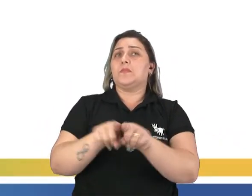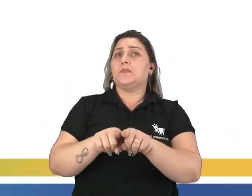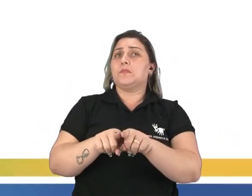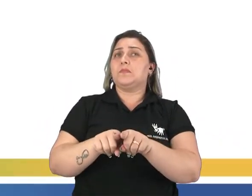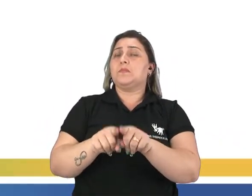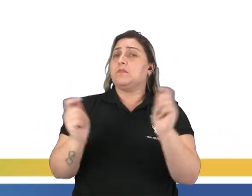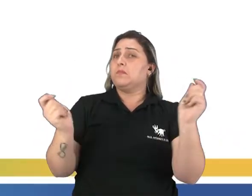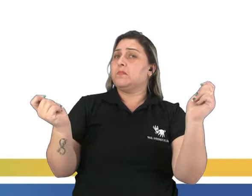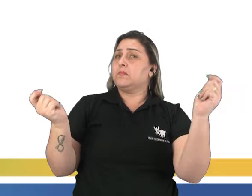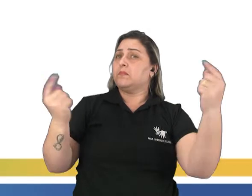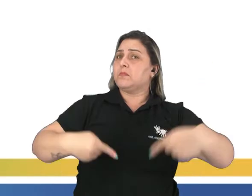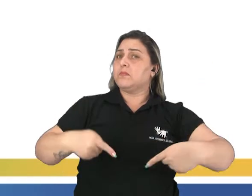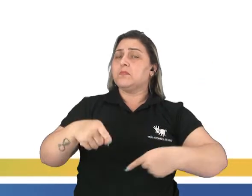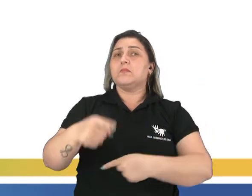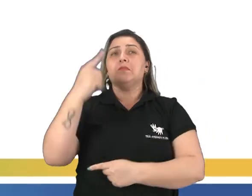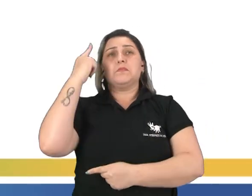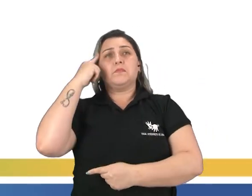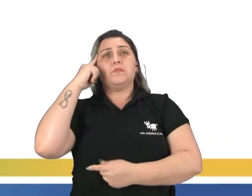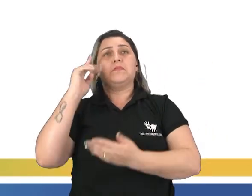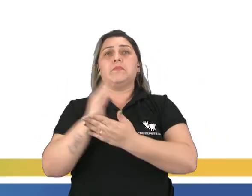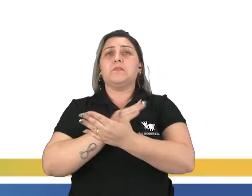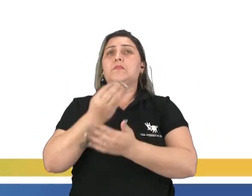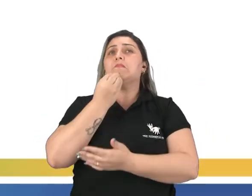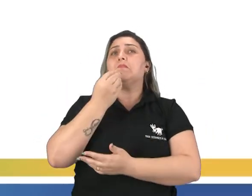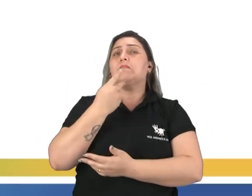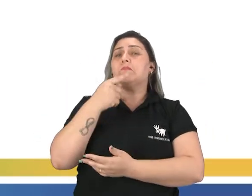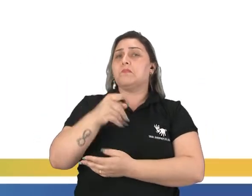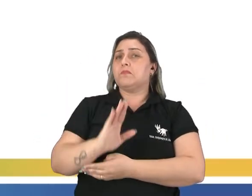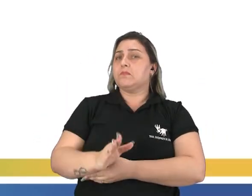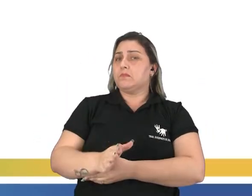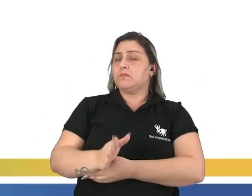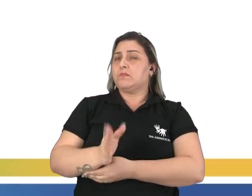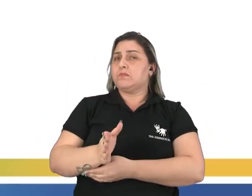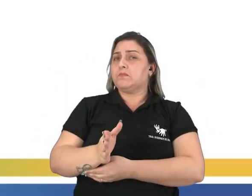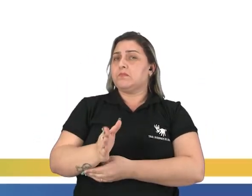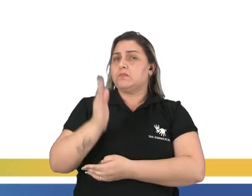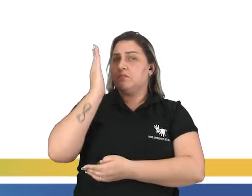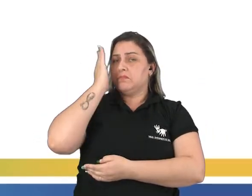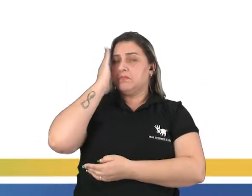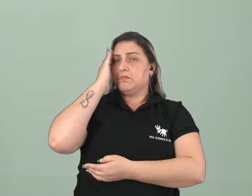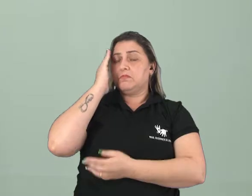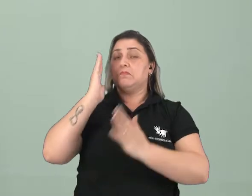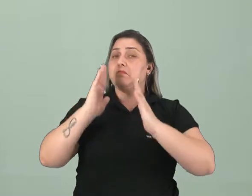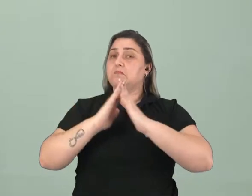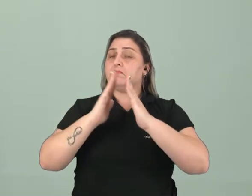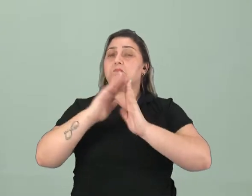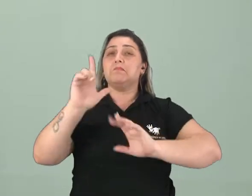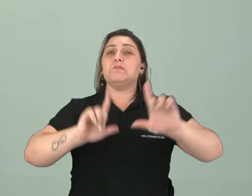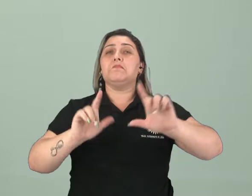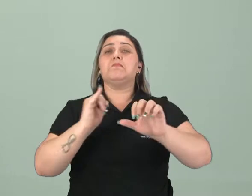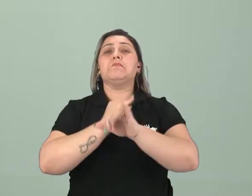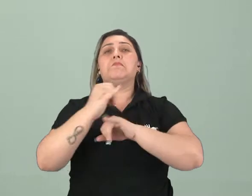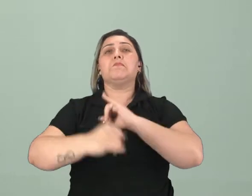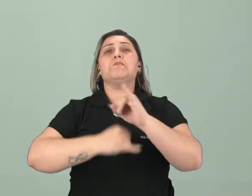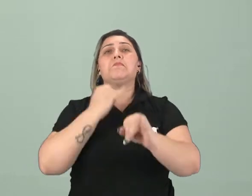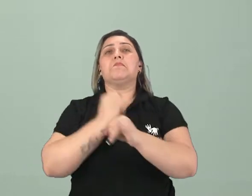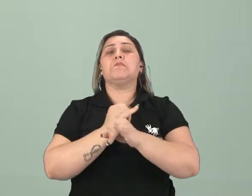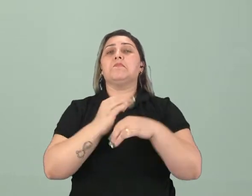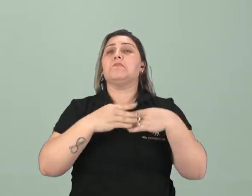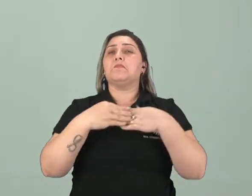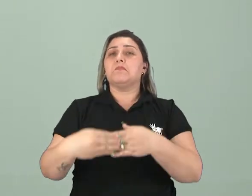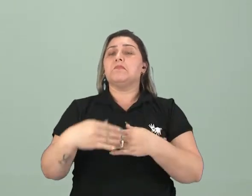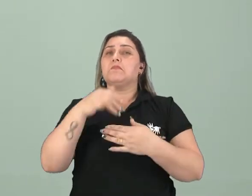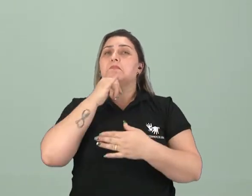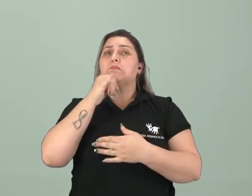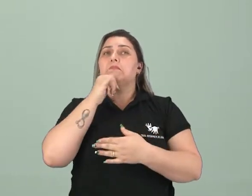fazer um desafio, que você pense agora em algum tipo de probabilidade que você já ouviu falar. Ou em casa, na TV, na internet. Eu trouxe aqui